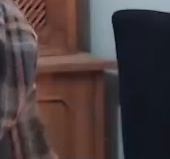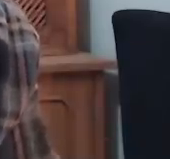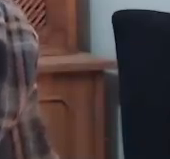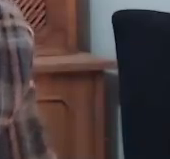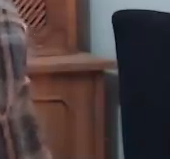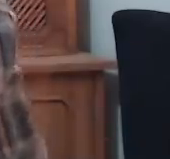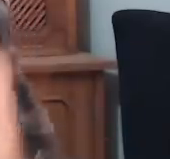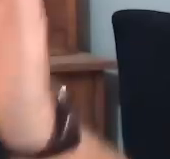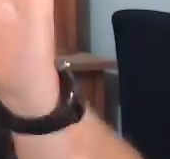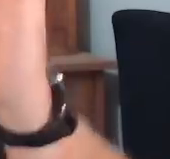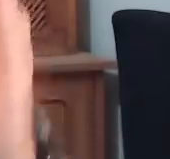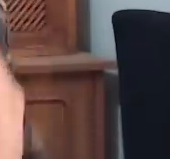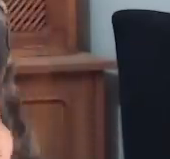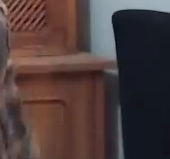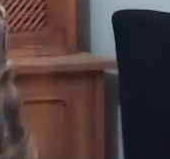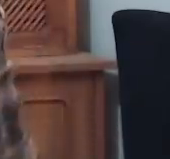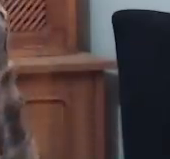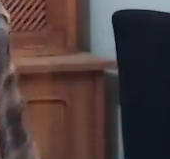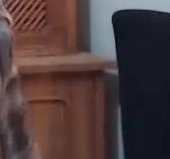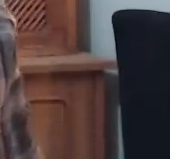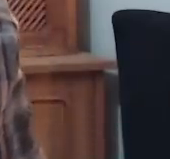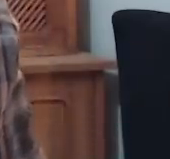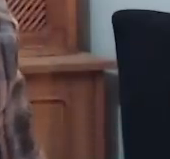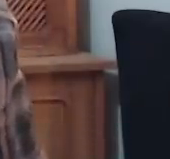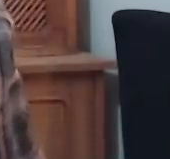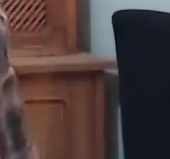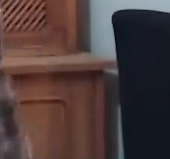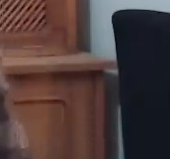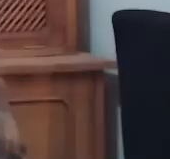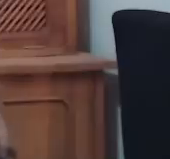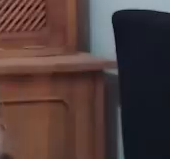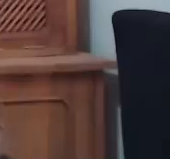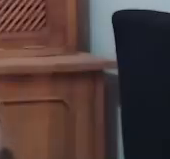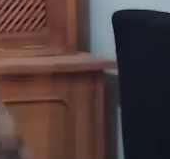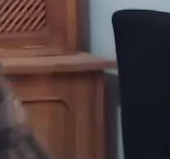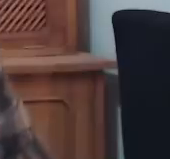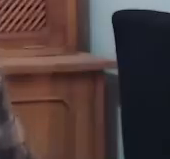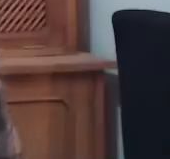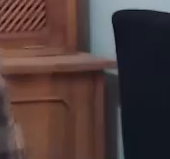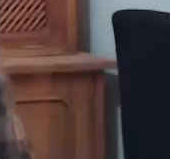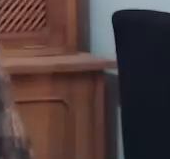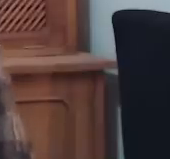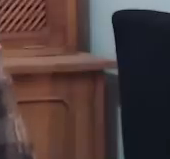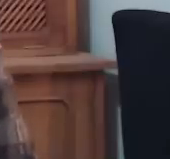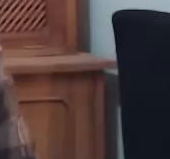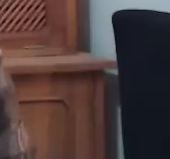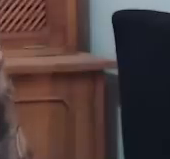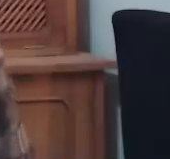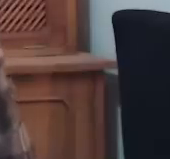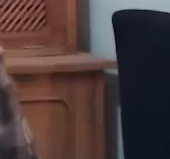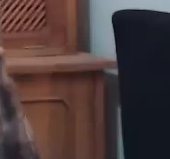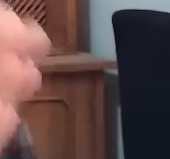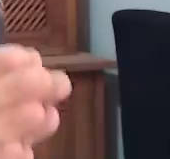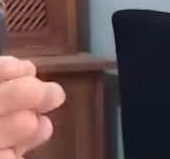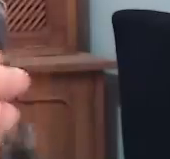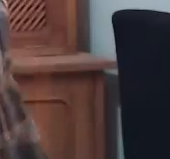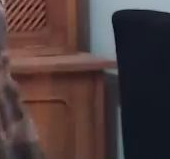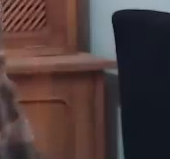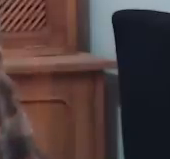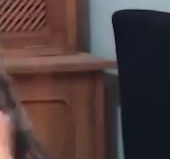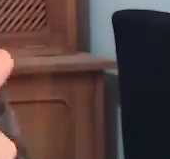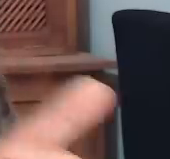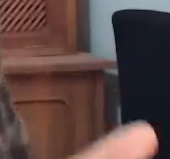causou um desespero enorme mas gigantesco no governo porque mostrou despreparo do